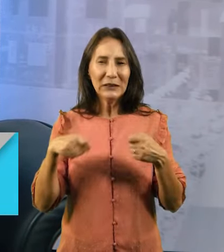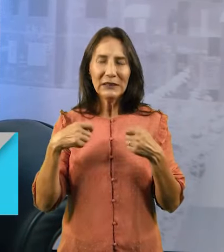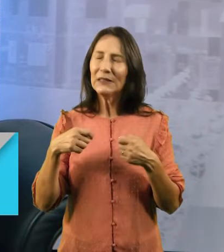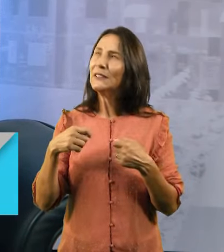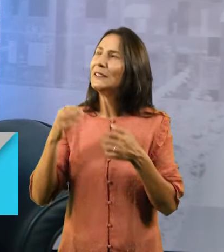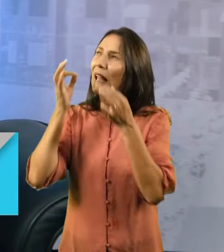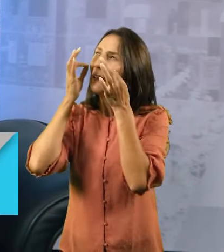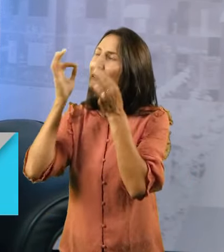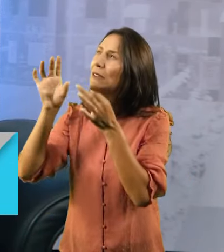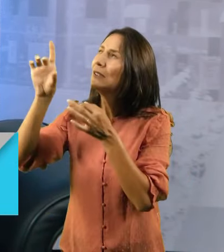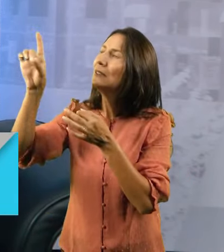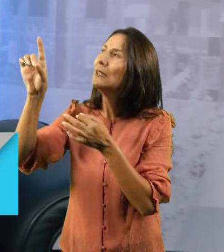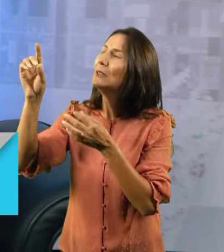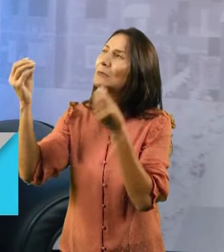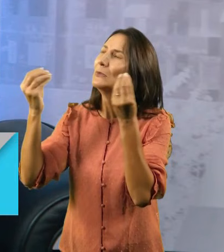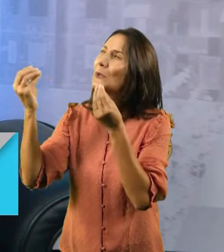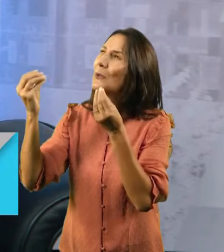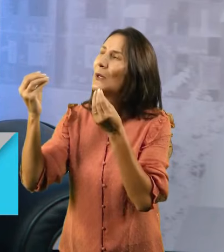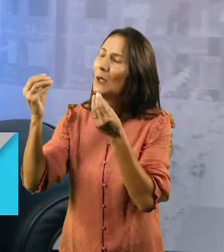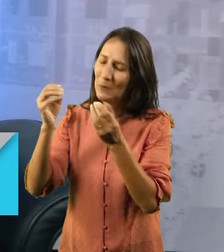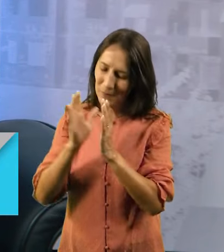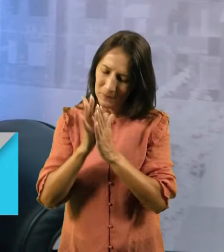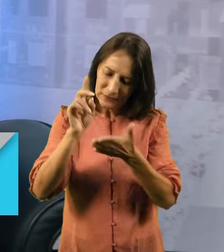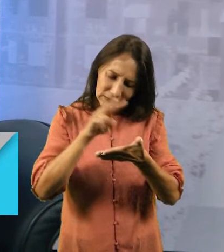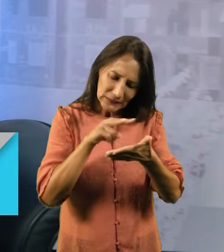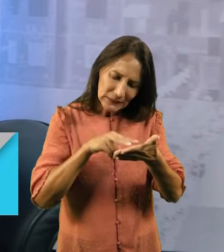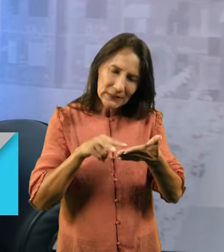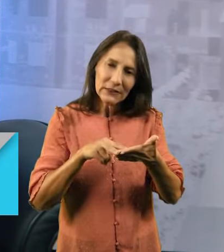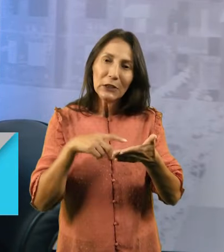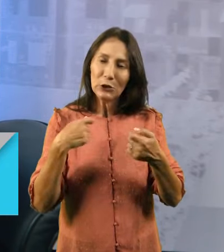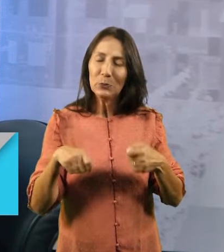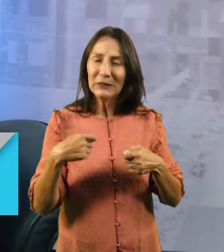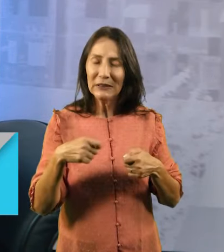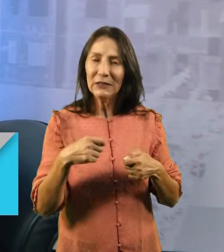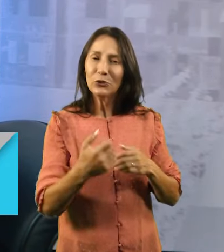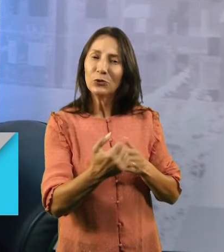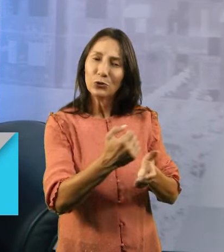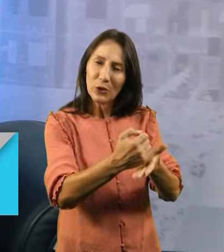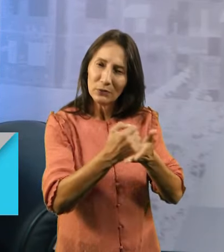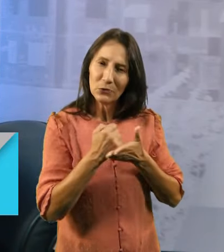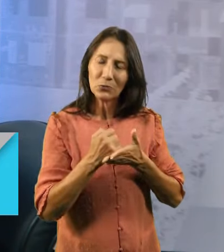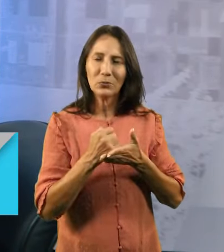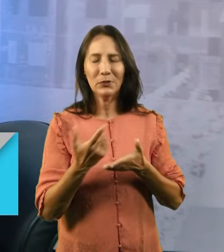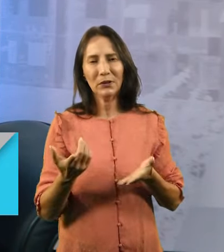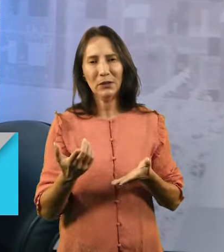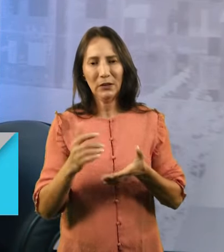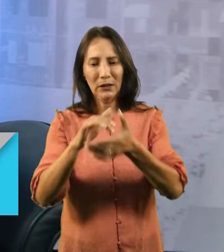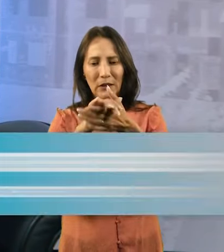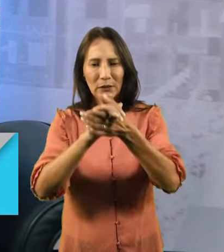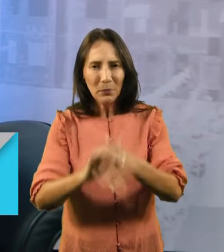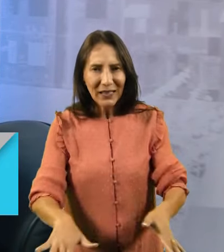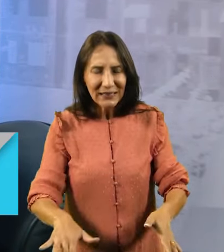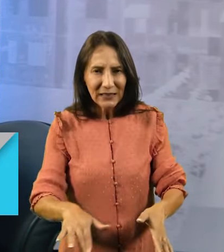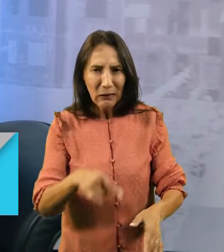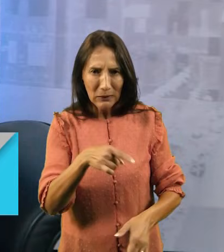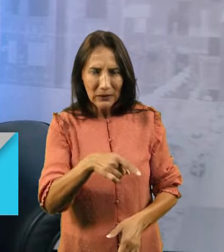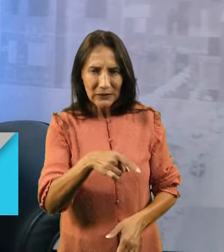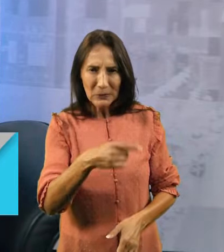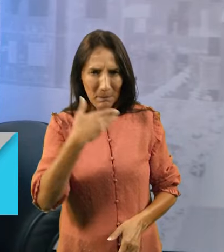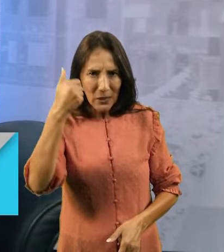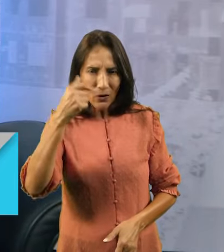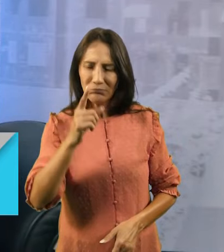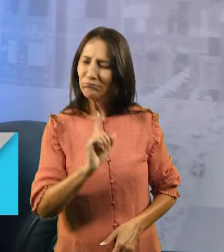pessoas, entender que eu preciso de ajuda, entender que a separação não é a solução